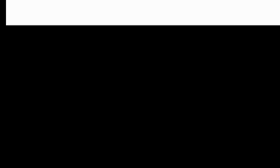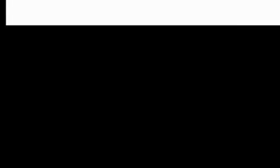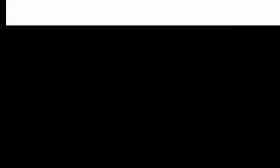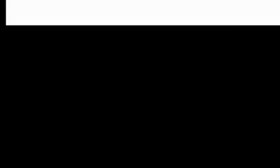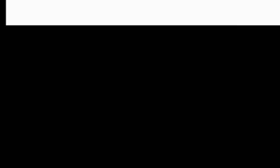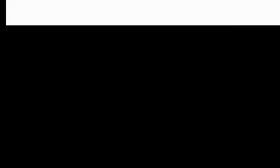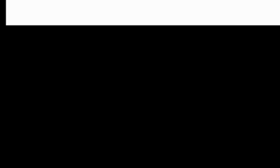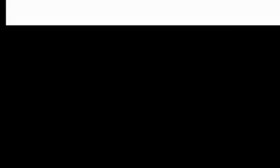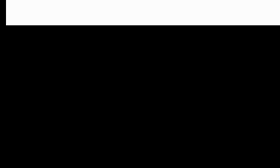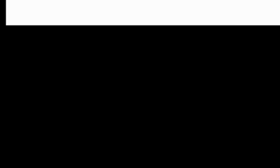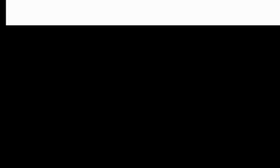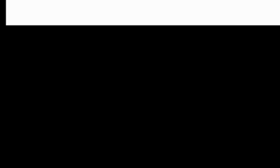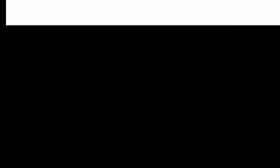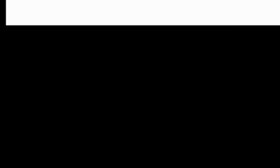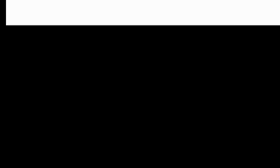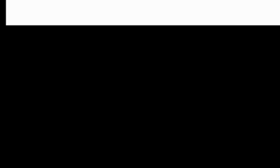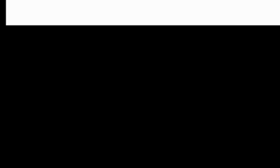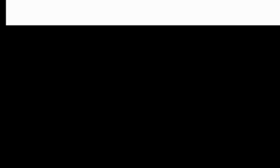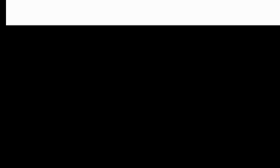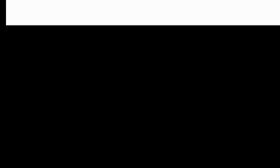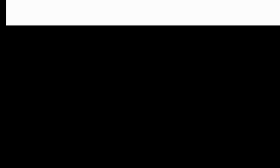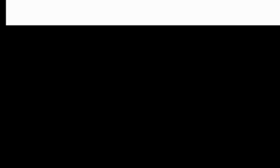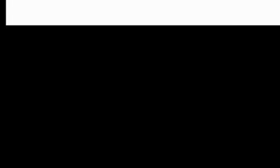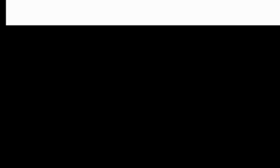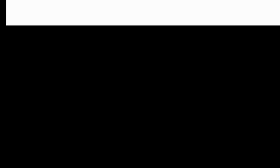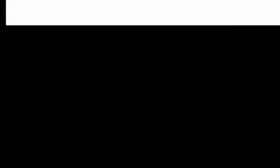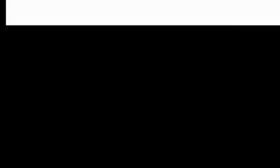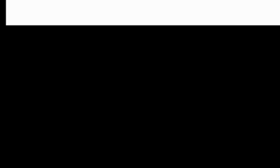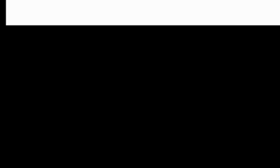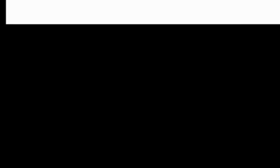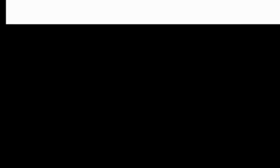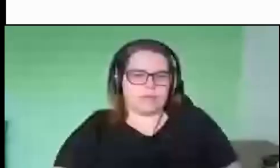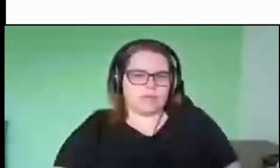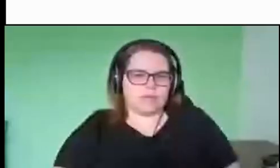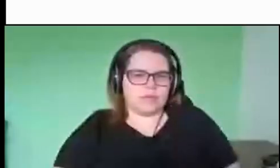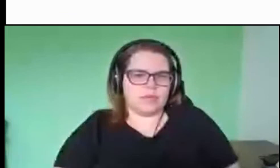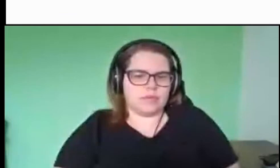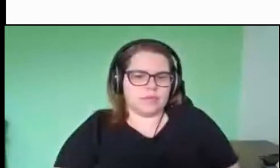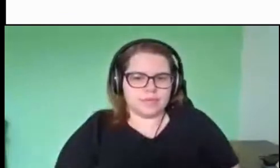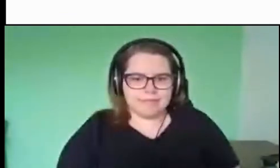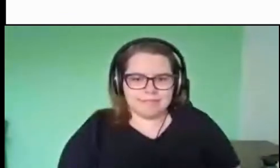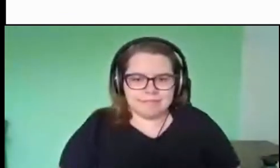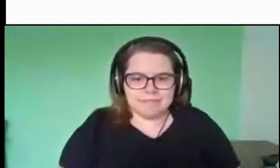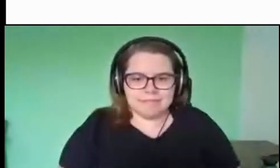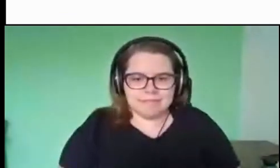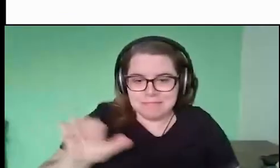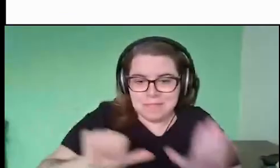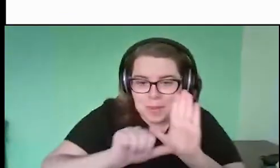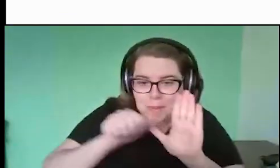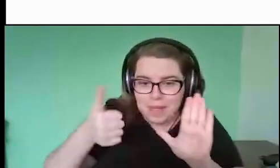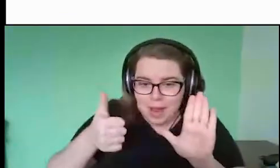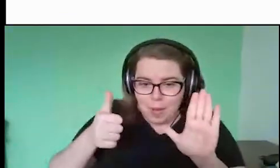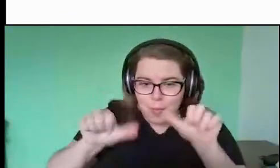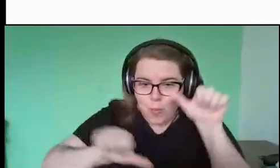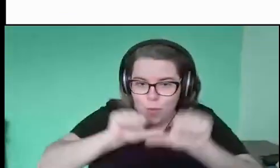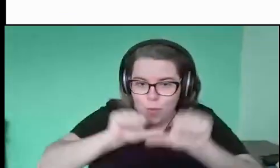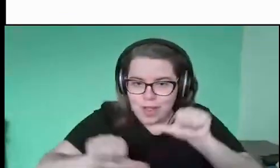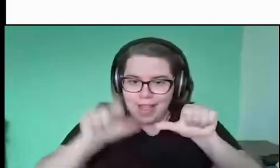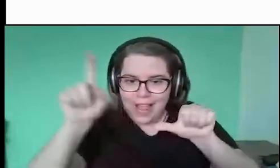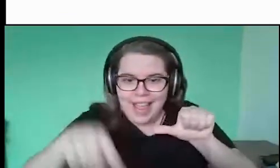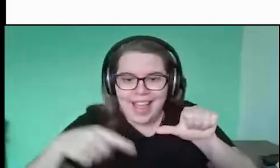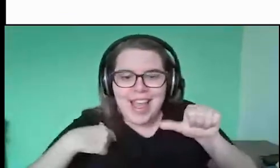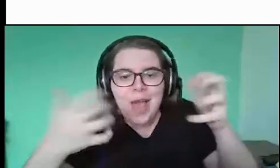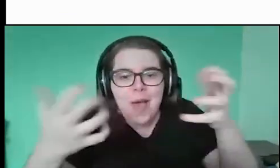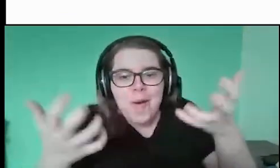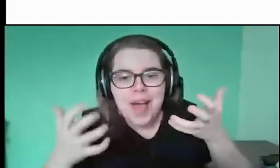né? Isso é muito importante. Vocês estão prontos? Quem quiser, né? Eu costumo dizer que o primeiro passo para fazer uma mudança é dizer